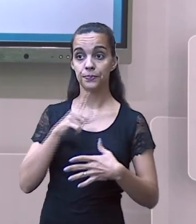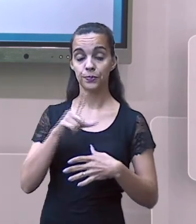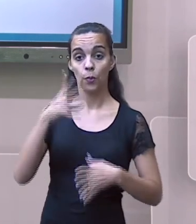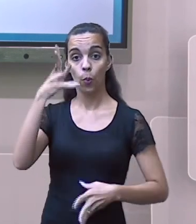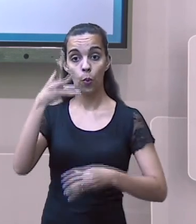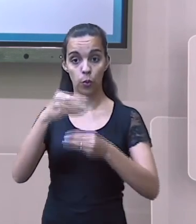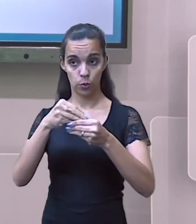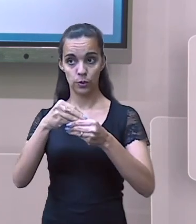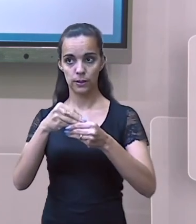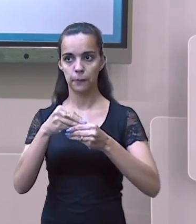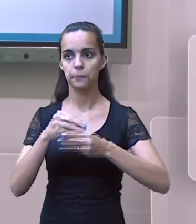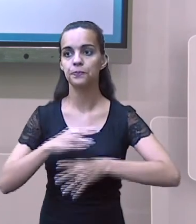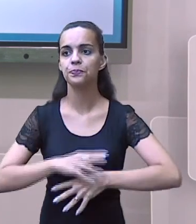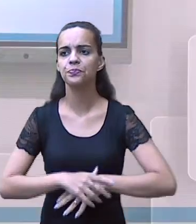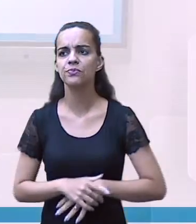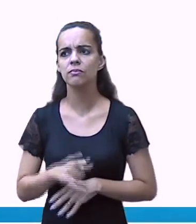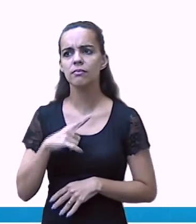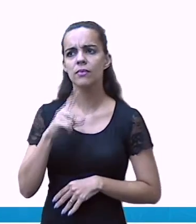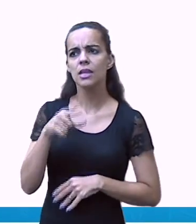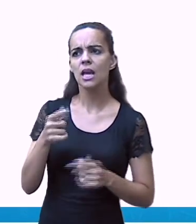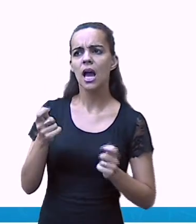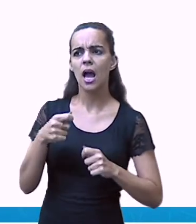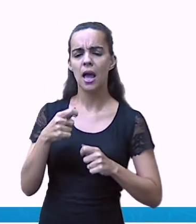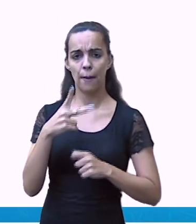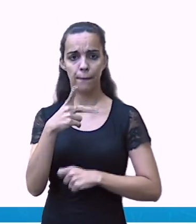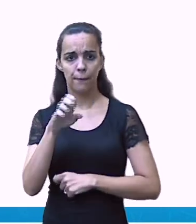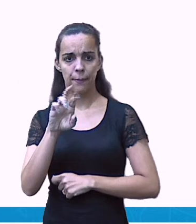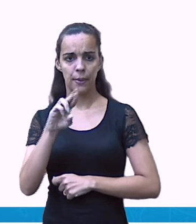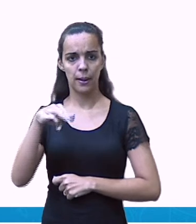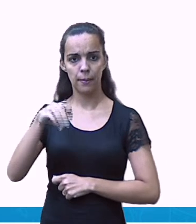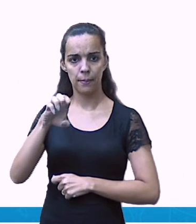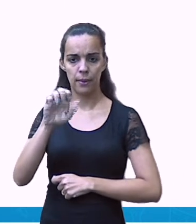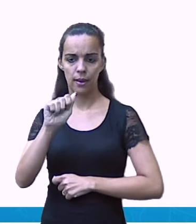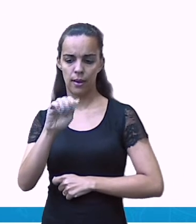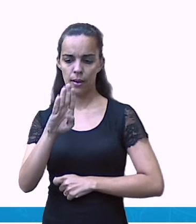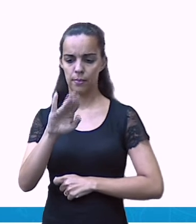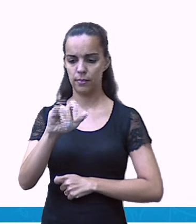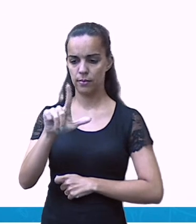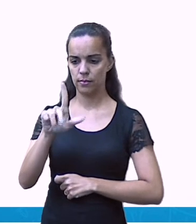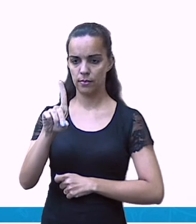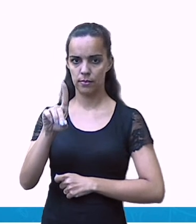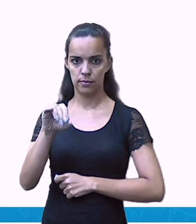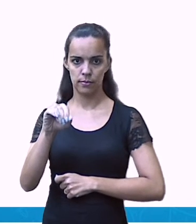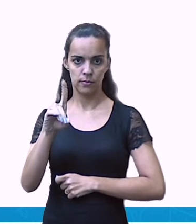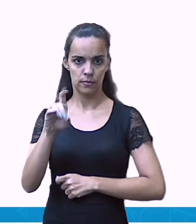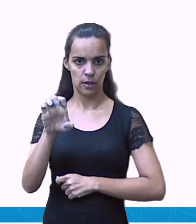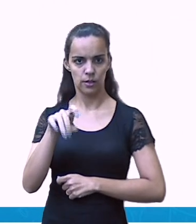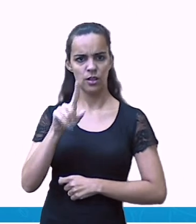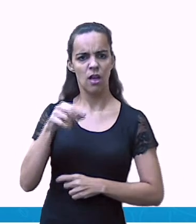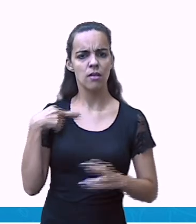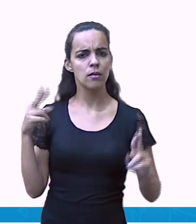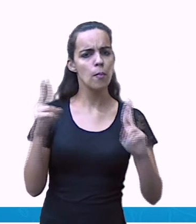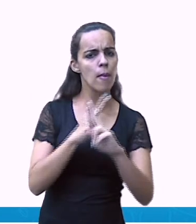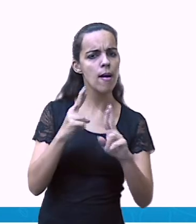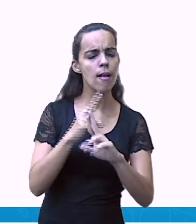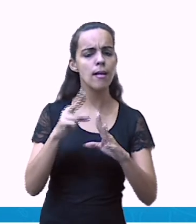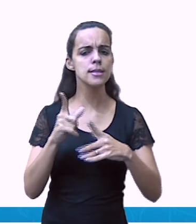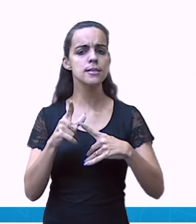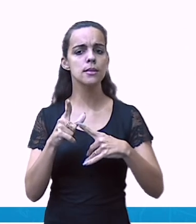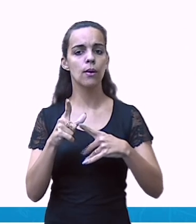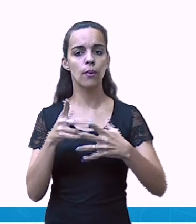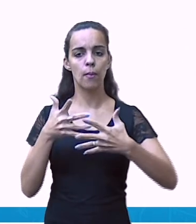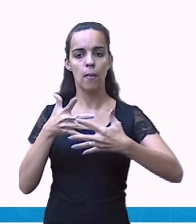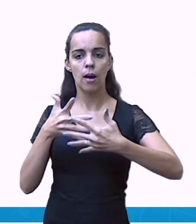Conclusão. A permeabilidade, ela está relacionada com a passagem de gases ou líquidos através do